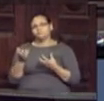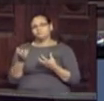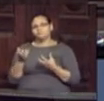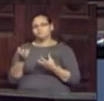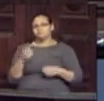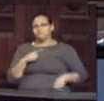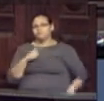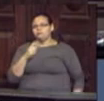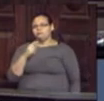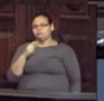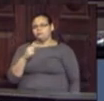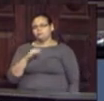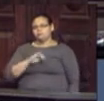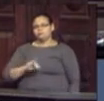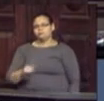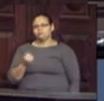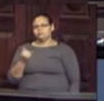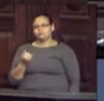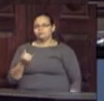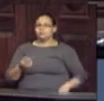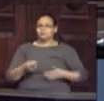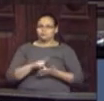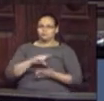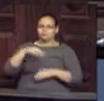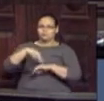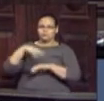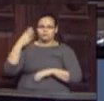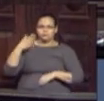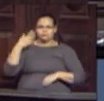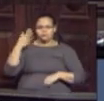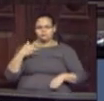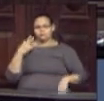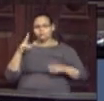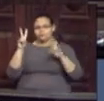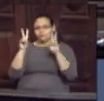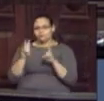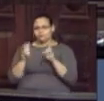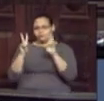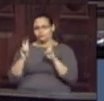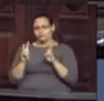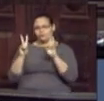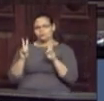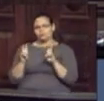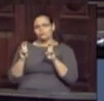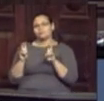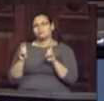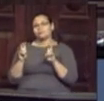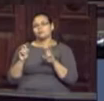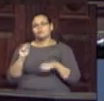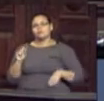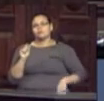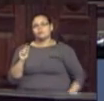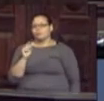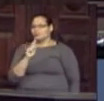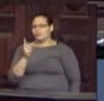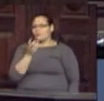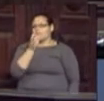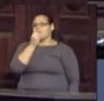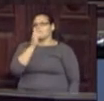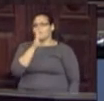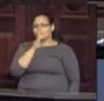tirar proveito dos oradores que me antecederam, que são temas que não querem calar.